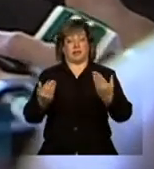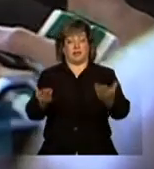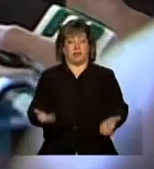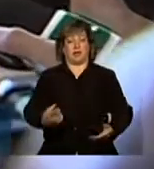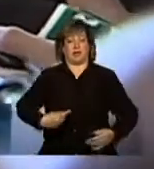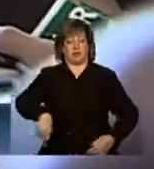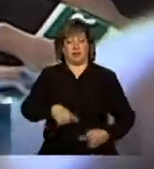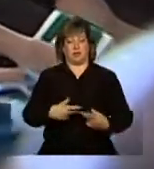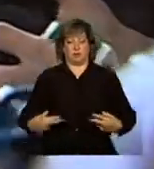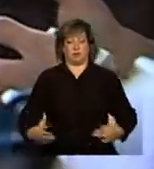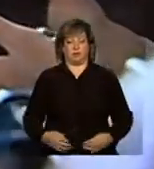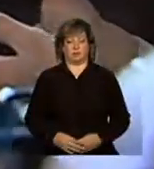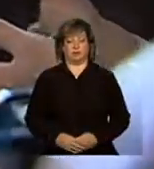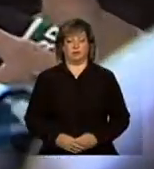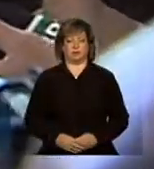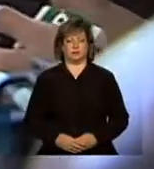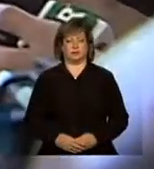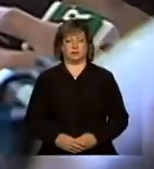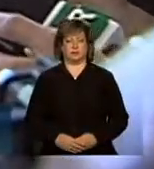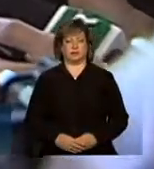governo.